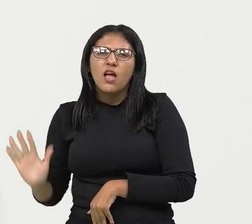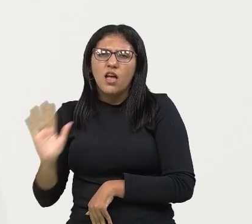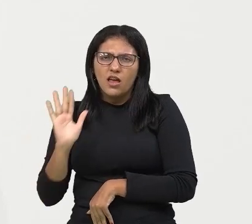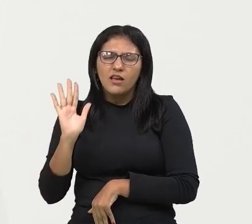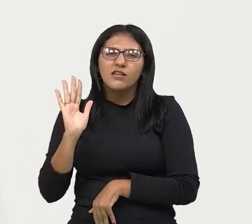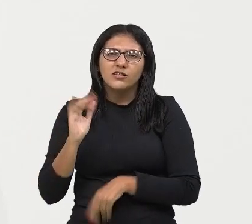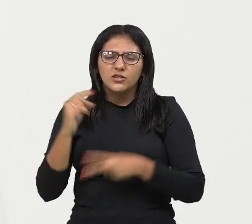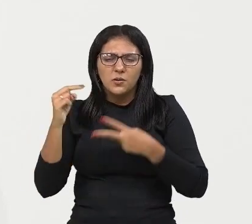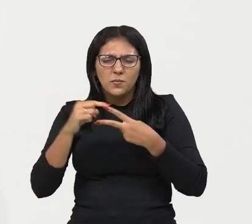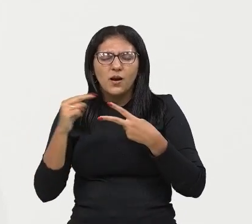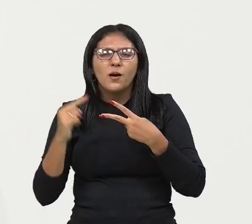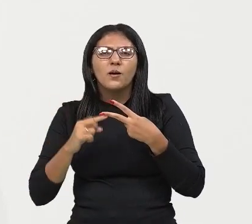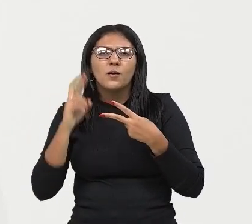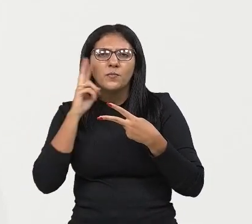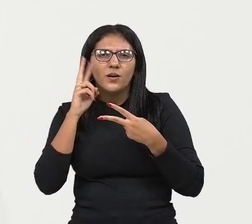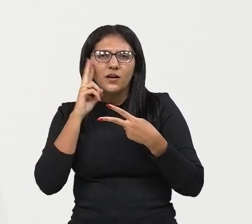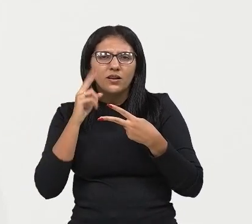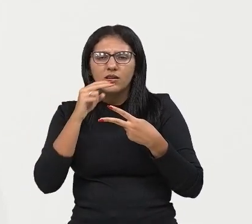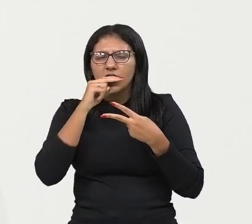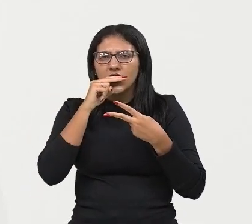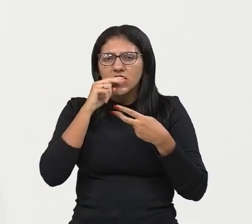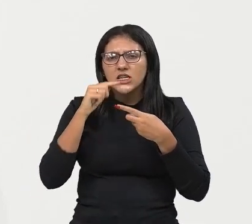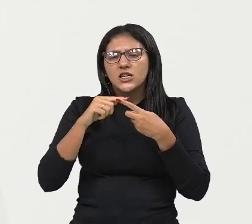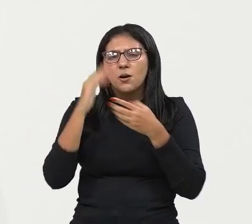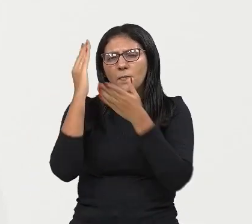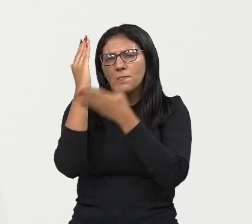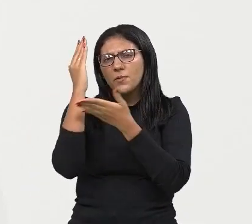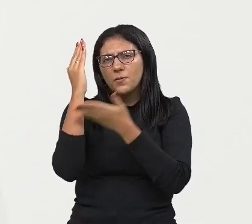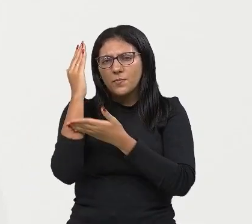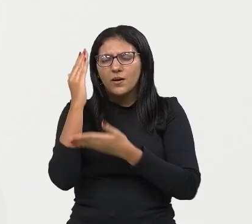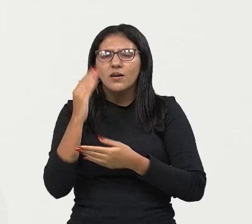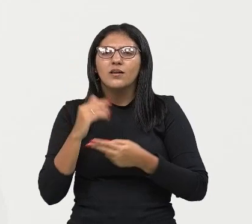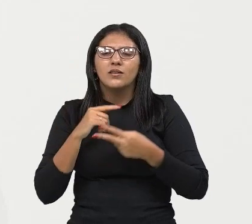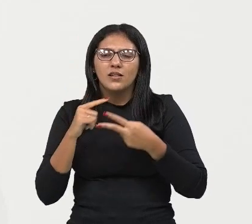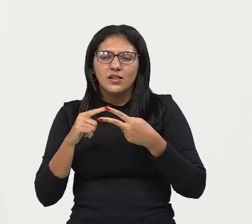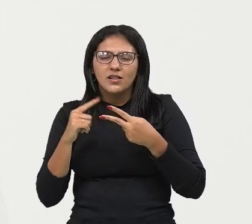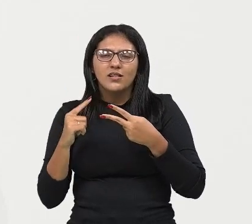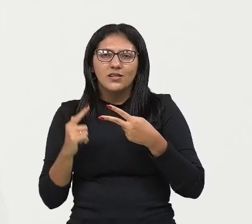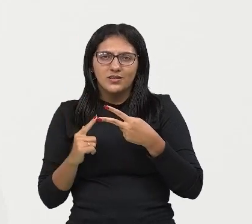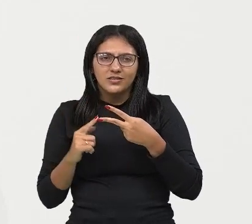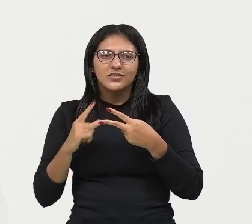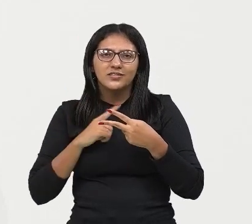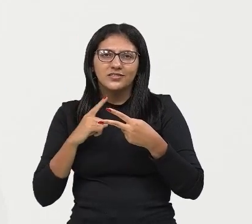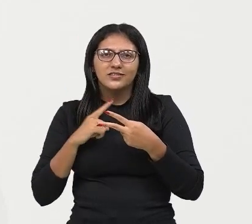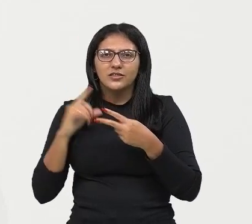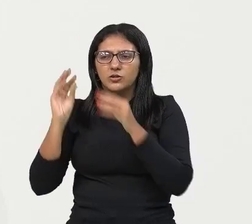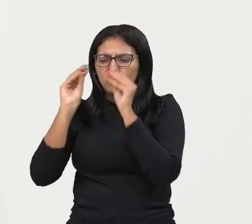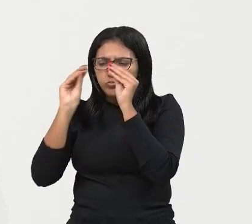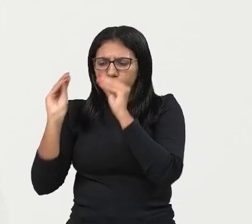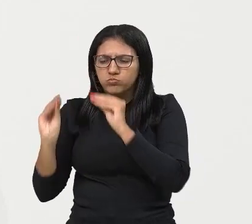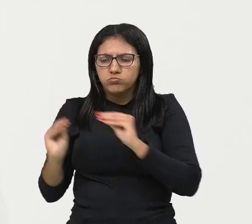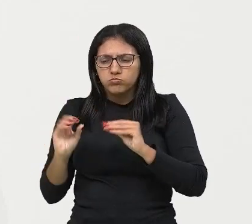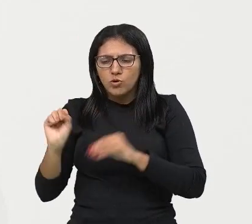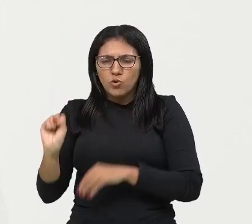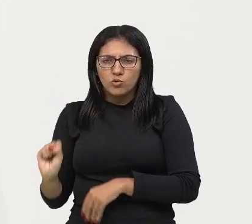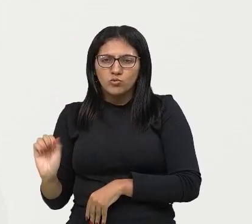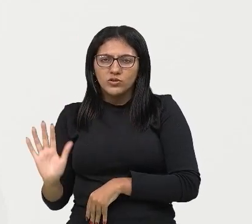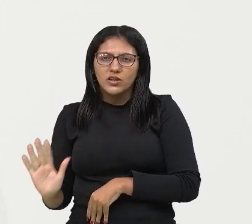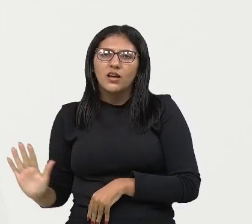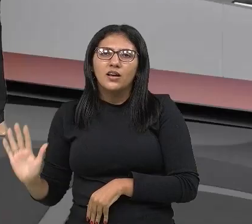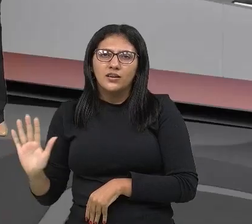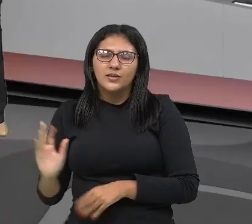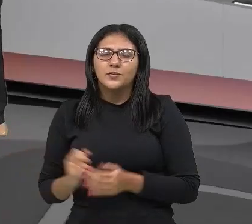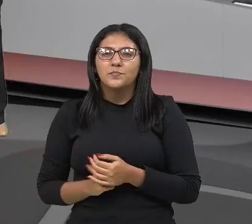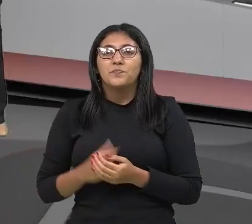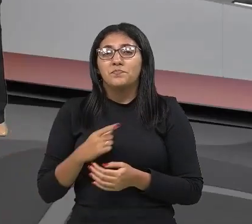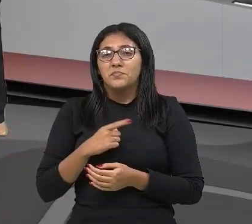com a exploração ali da cana-de-açúcar, saindo do Nordeste e indo para o Sudeste. Isso acabou